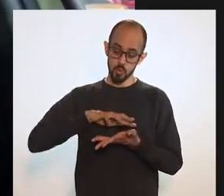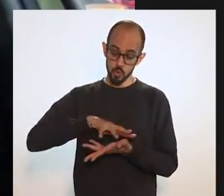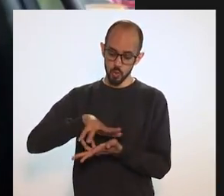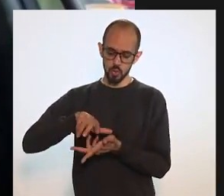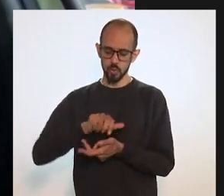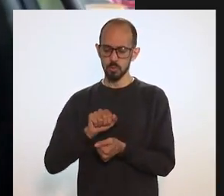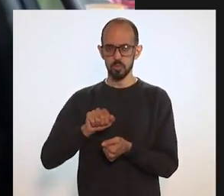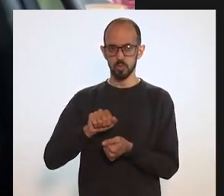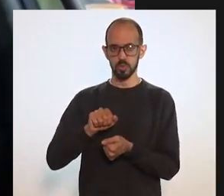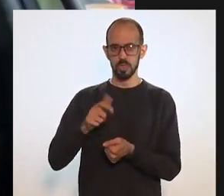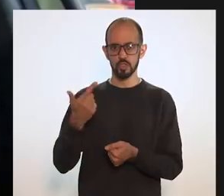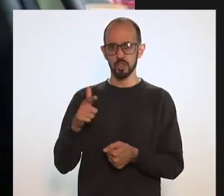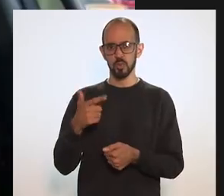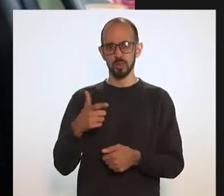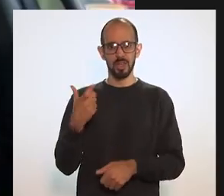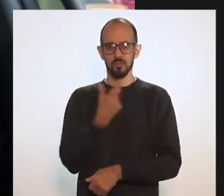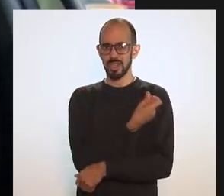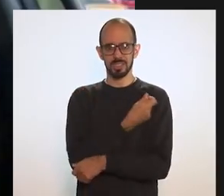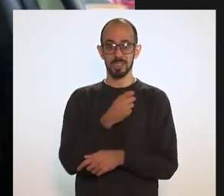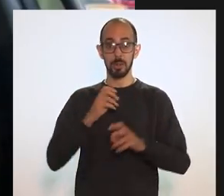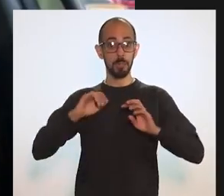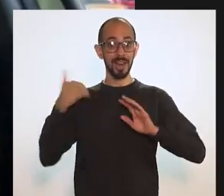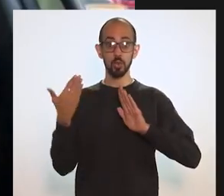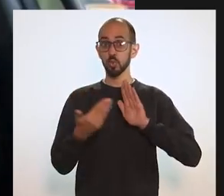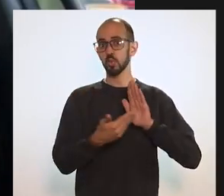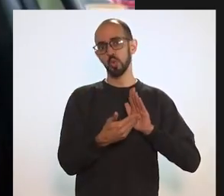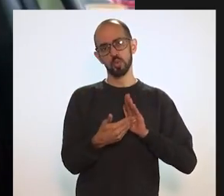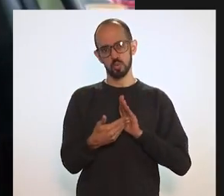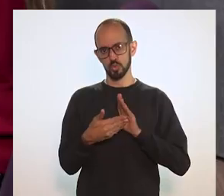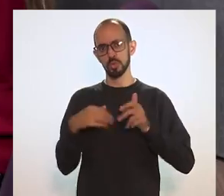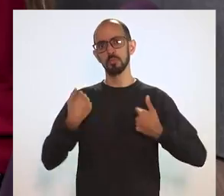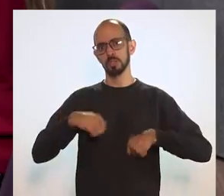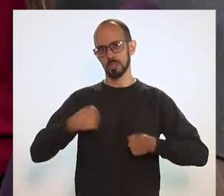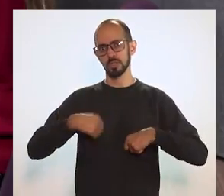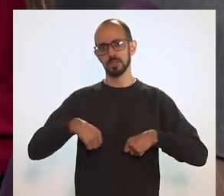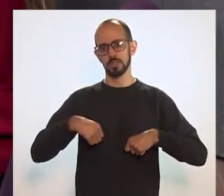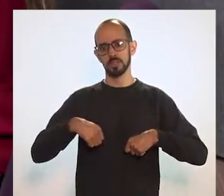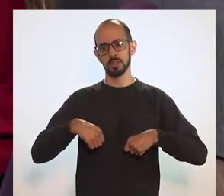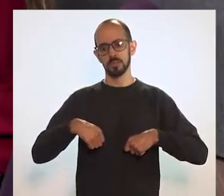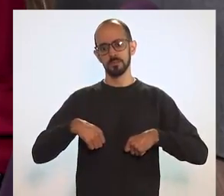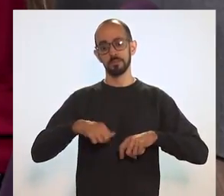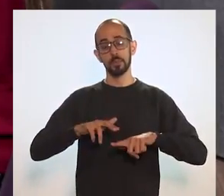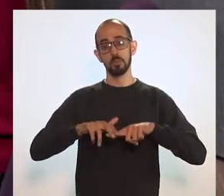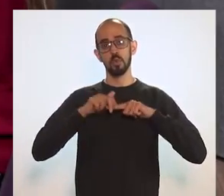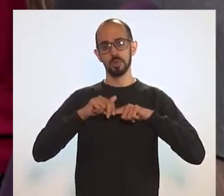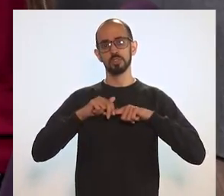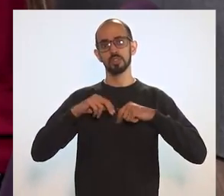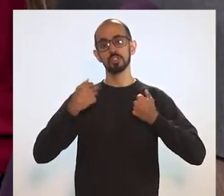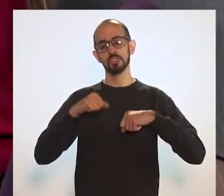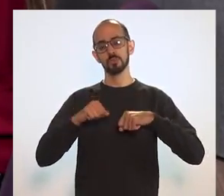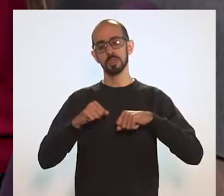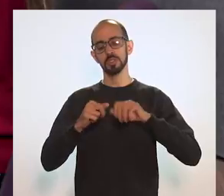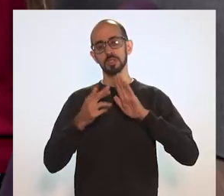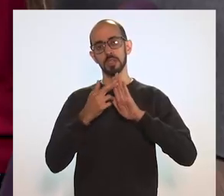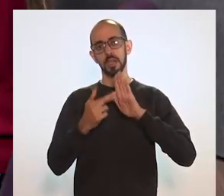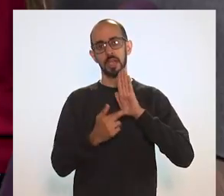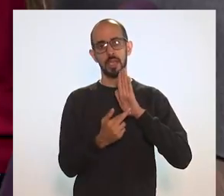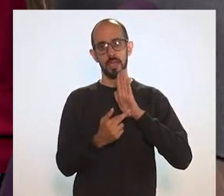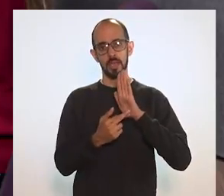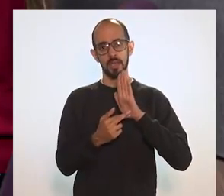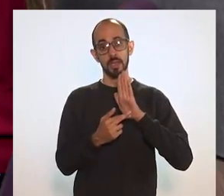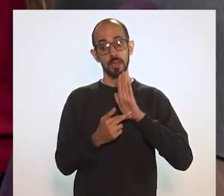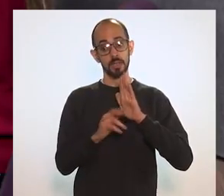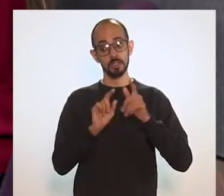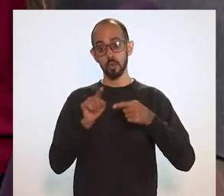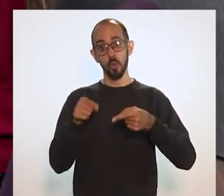É real aqui, é real no mundo inteiro que a gente não tem o volume total de vacinas que a gente gostaria de ter. Portanto, tem que se estabelecer um critério e